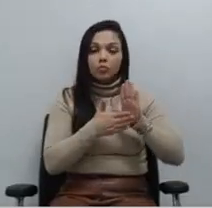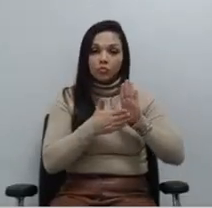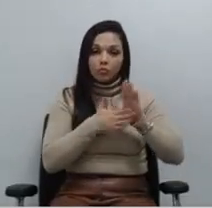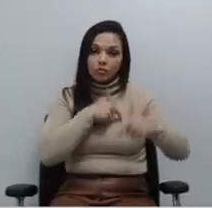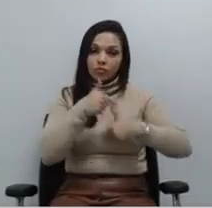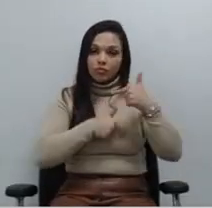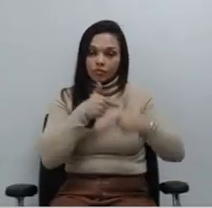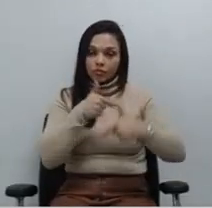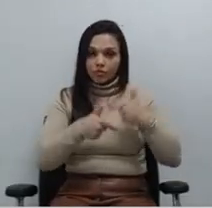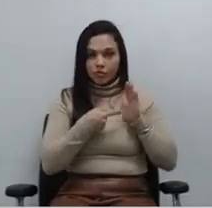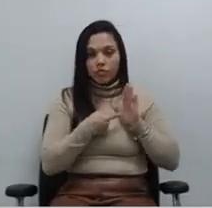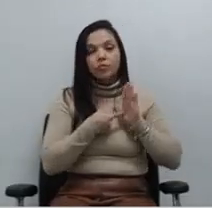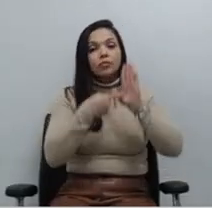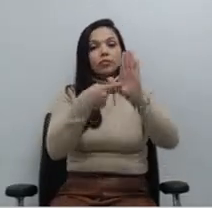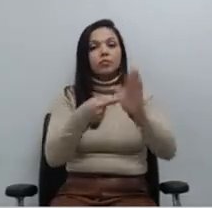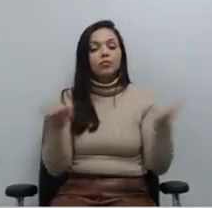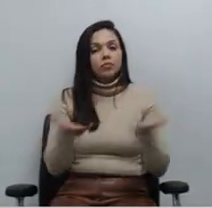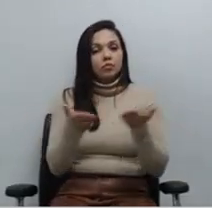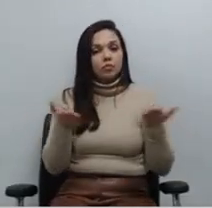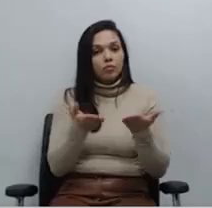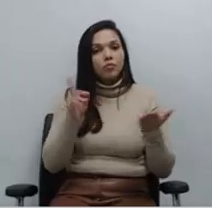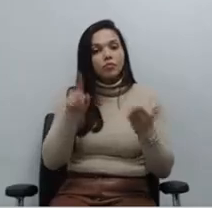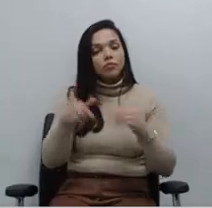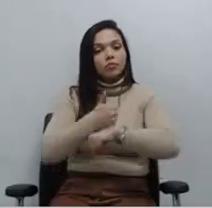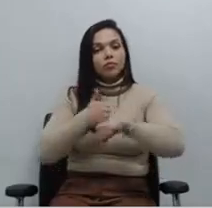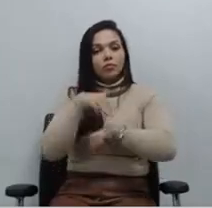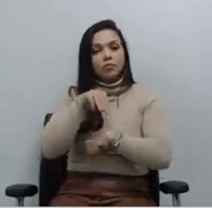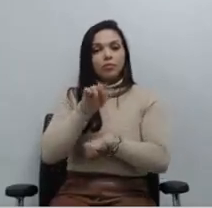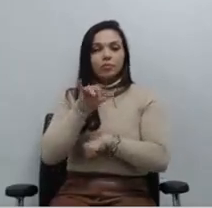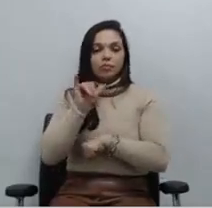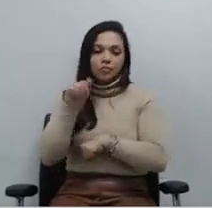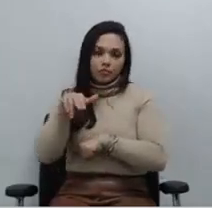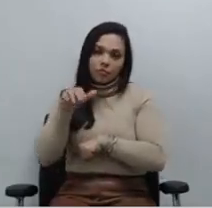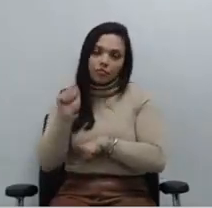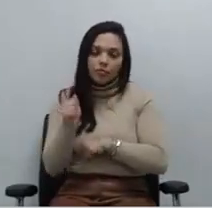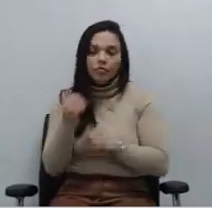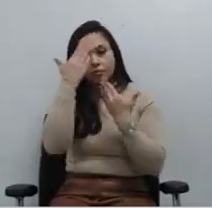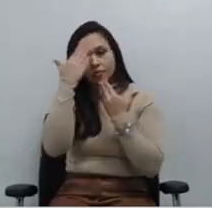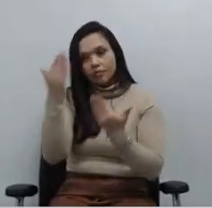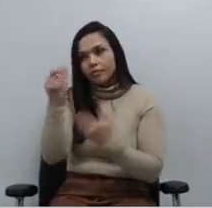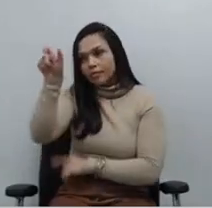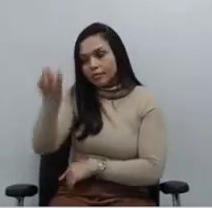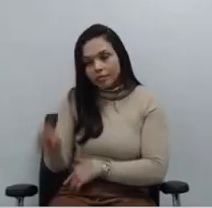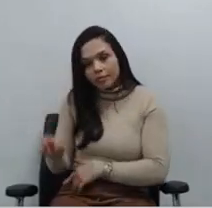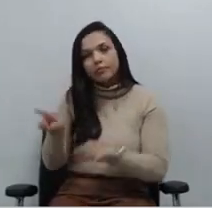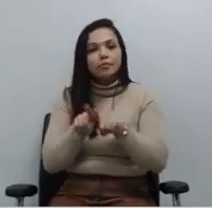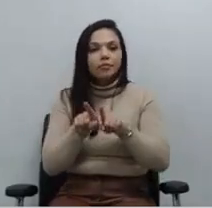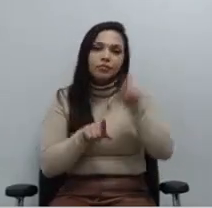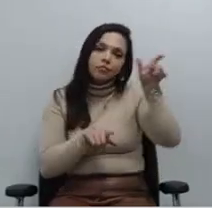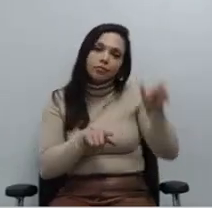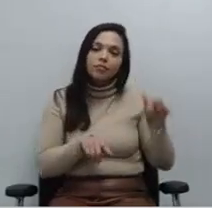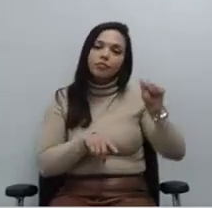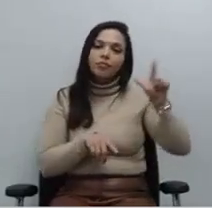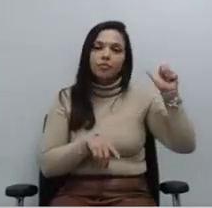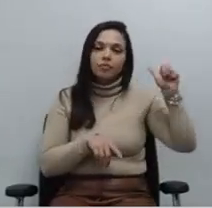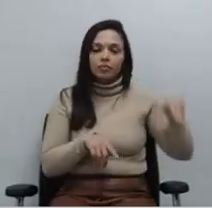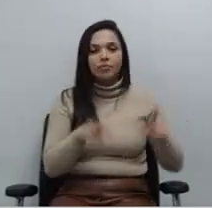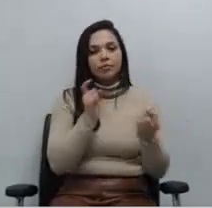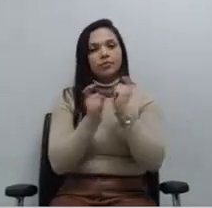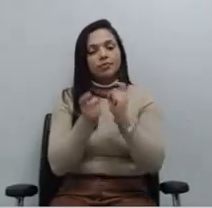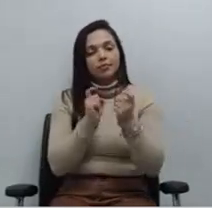pela conselheira Mariana, então só ressaltar que uma reunião muito profícua, agradecer aqui a Mariana, o conselheiro Alan, conselheira Mariana, o conselheiro Alan pela reunião. É